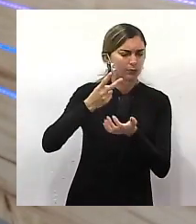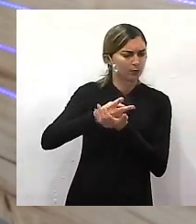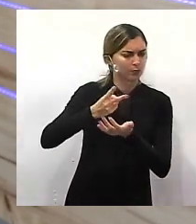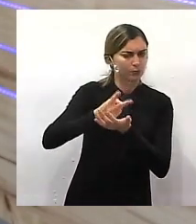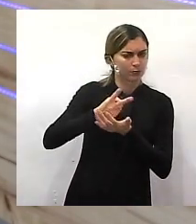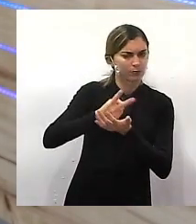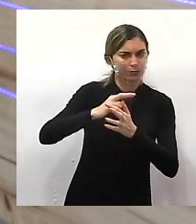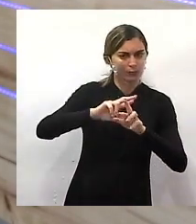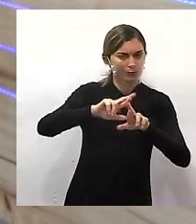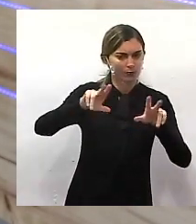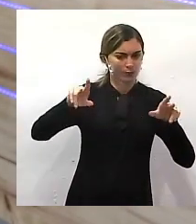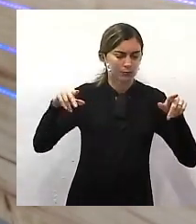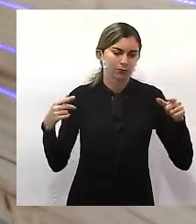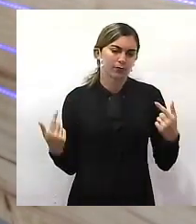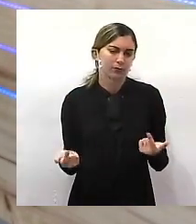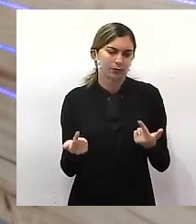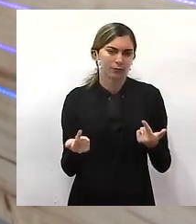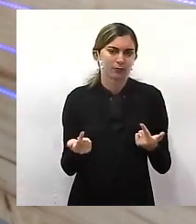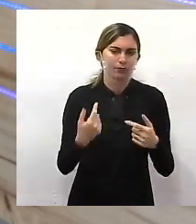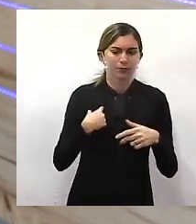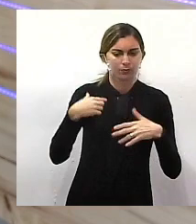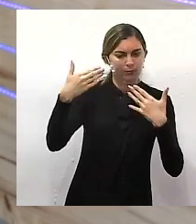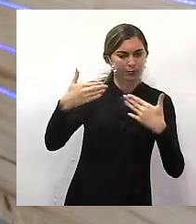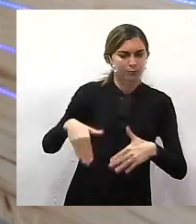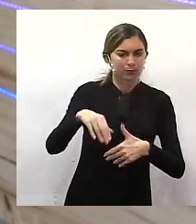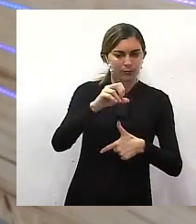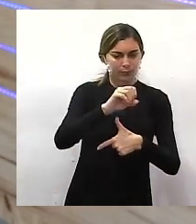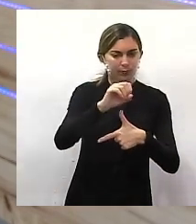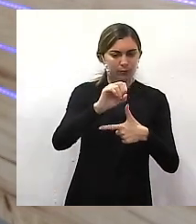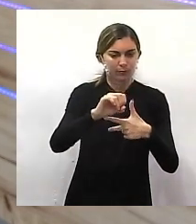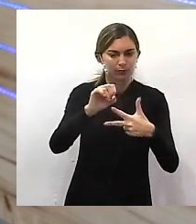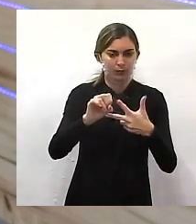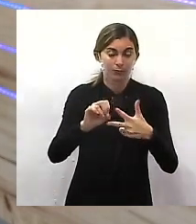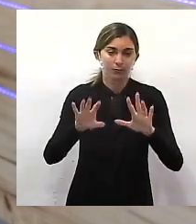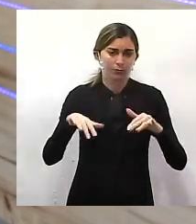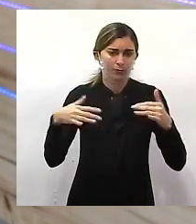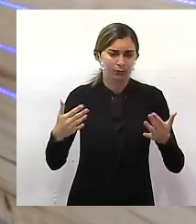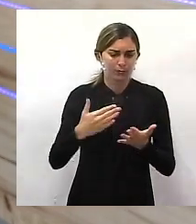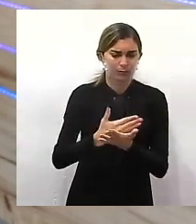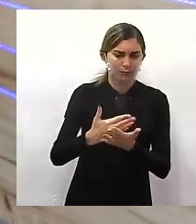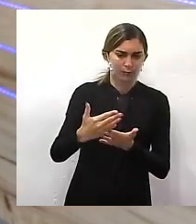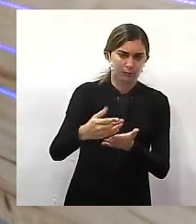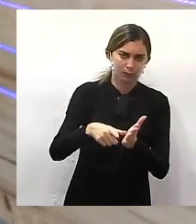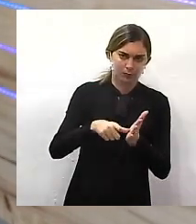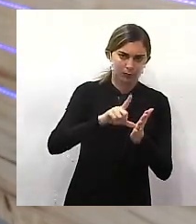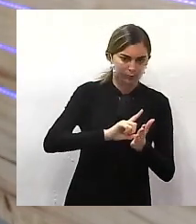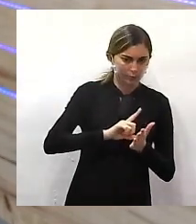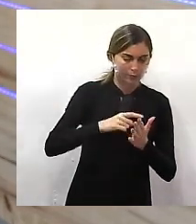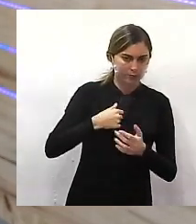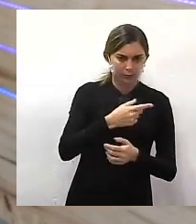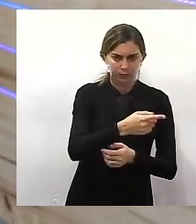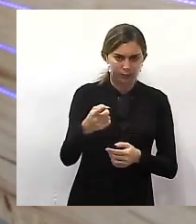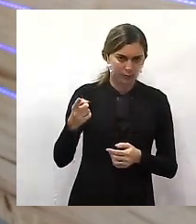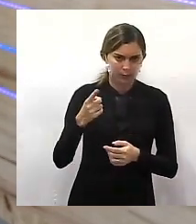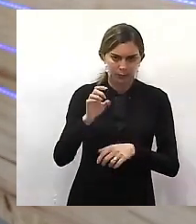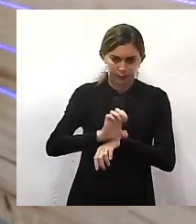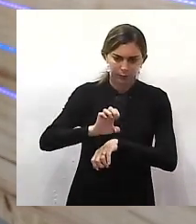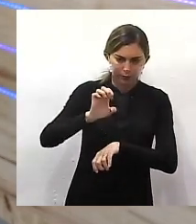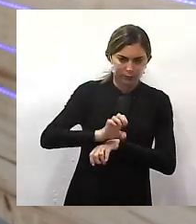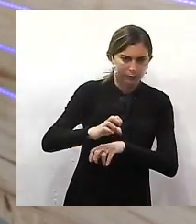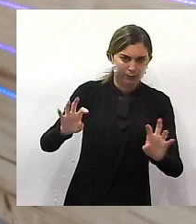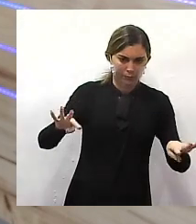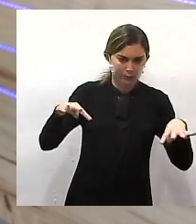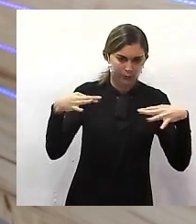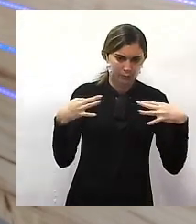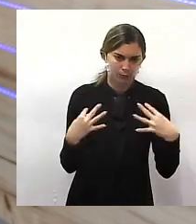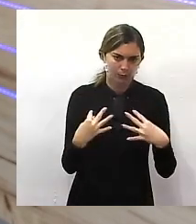em diversas situações nas provas do Enem. Então, antes de começar a aula, se você é aluno da rede estadual e está nos